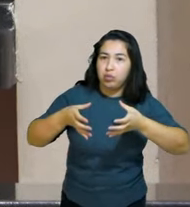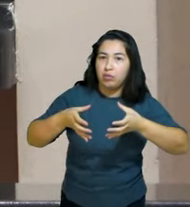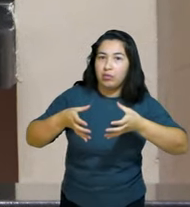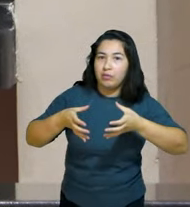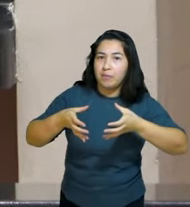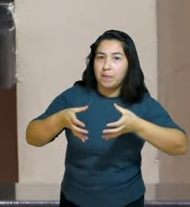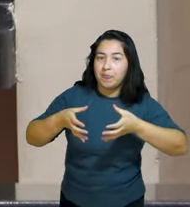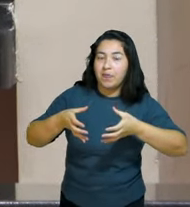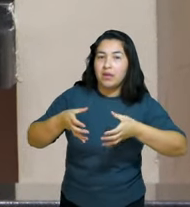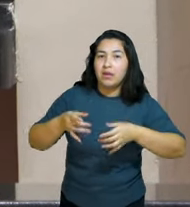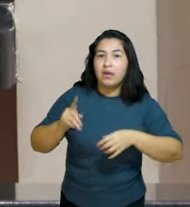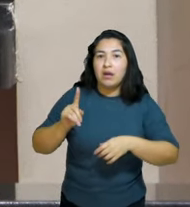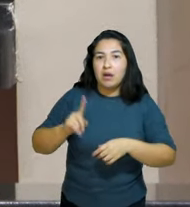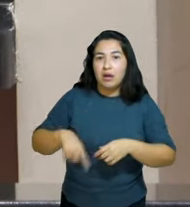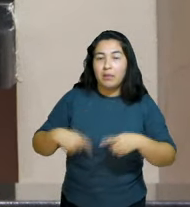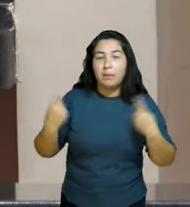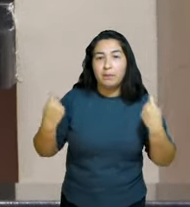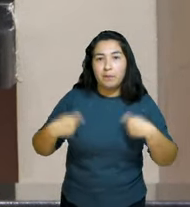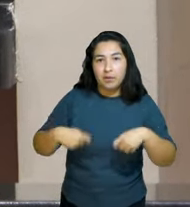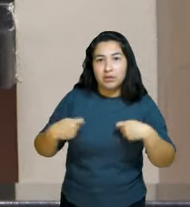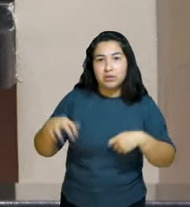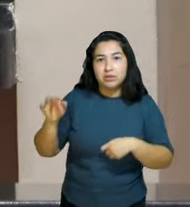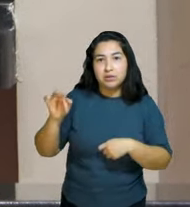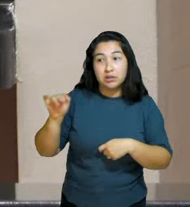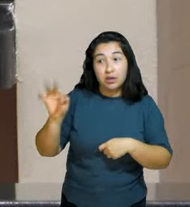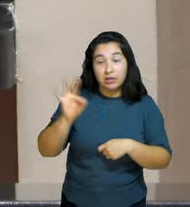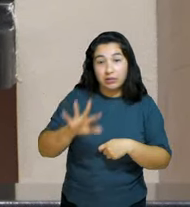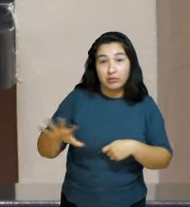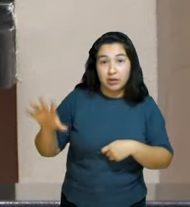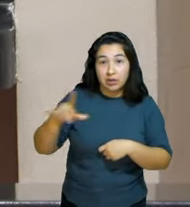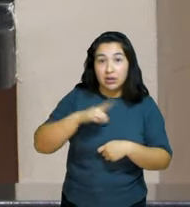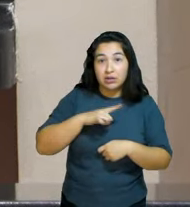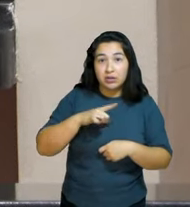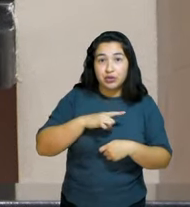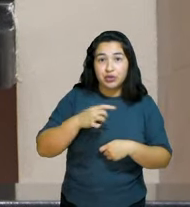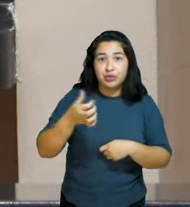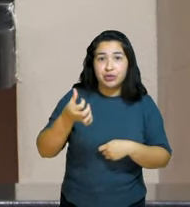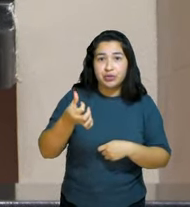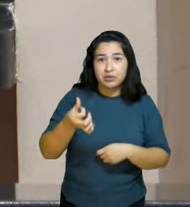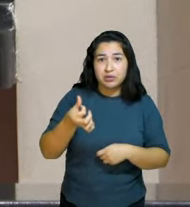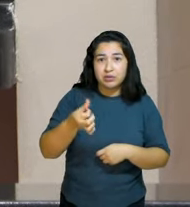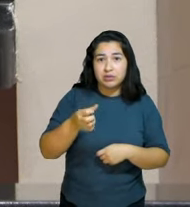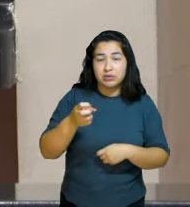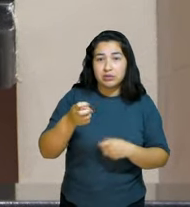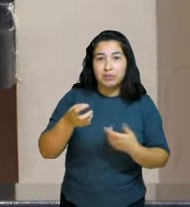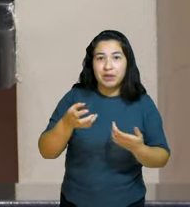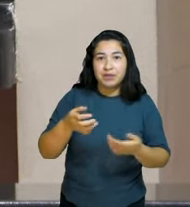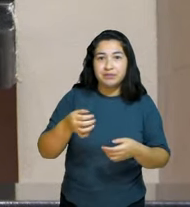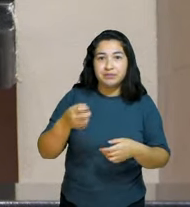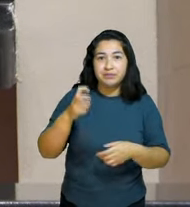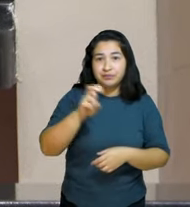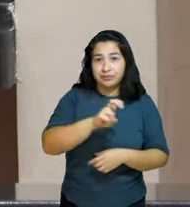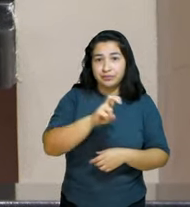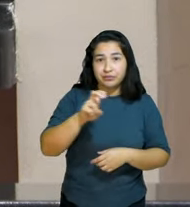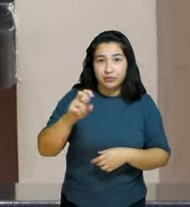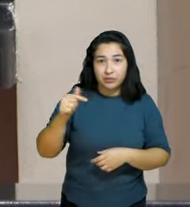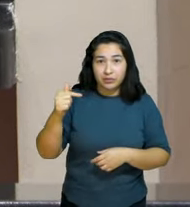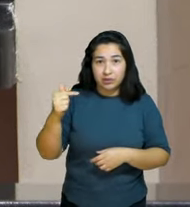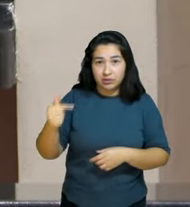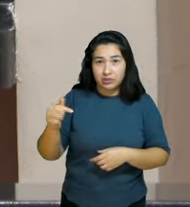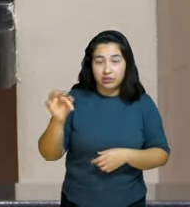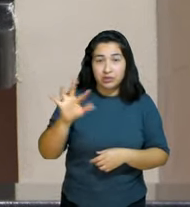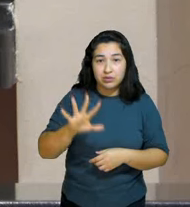aos árbitros, eu falo também em relação às federações. Nós temos 61 federações. Nós temos 57